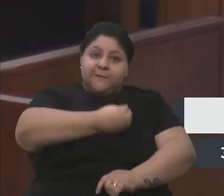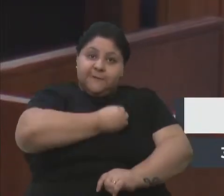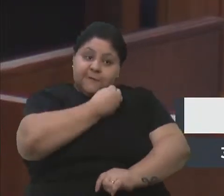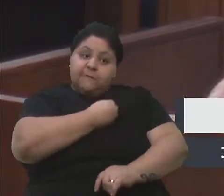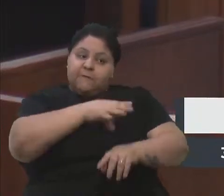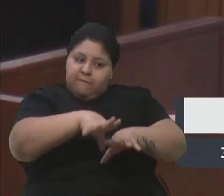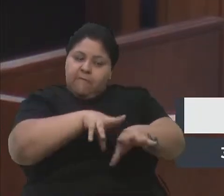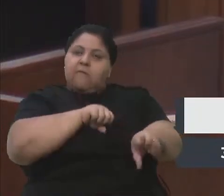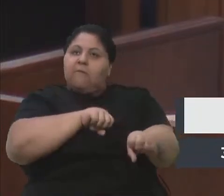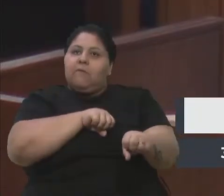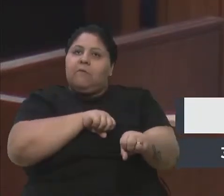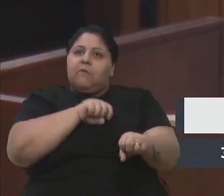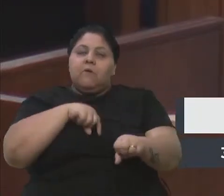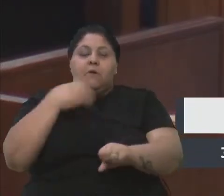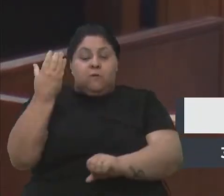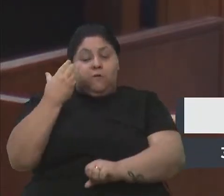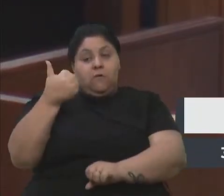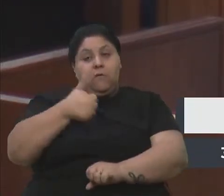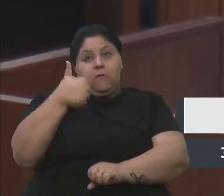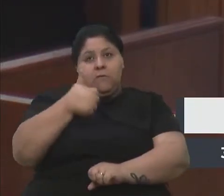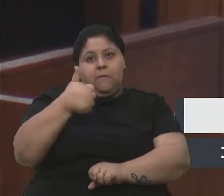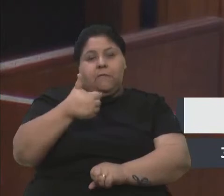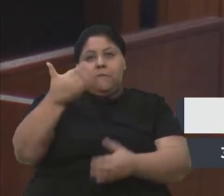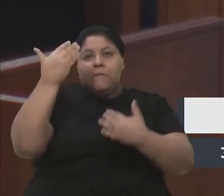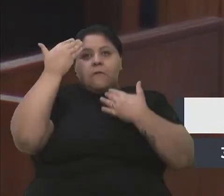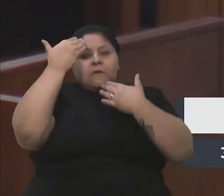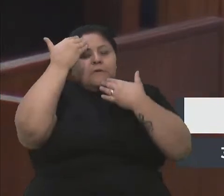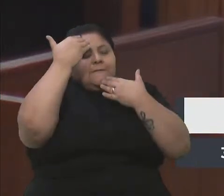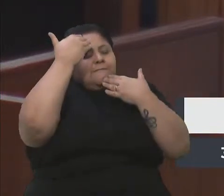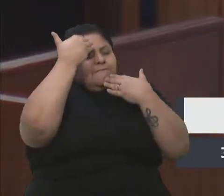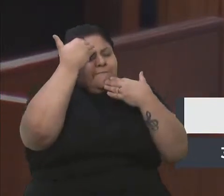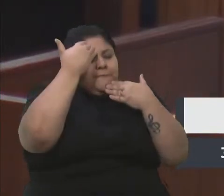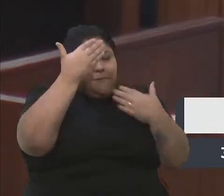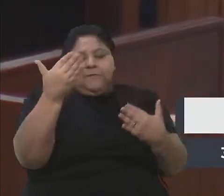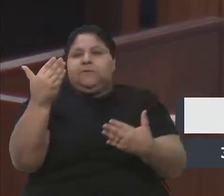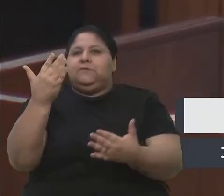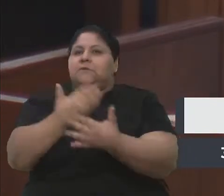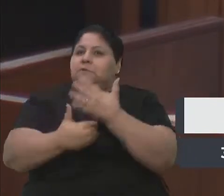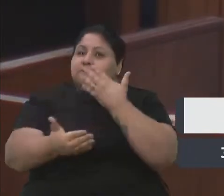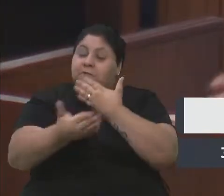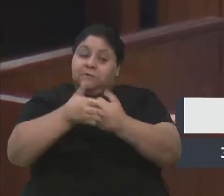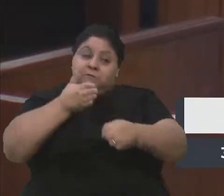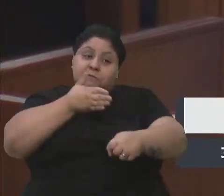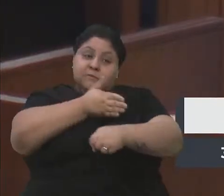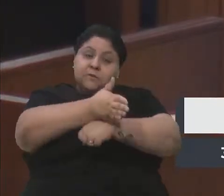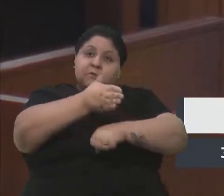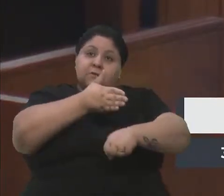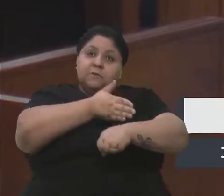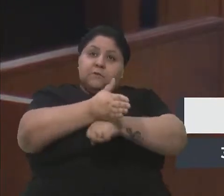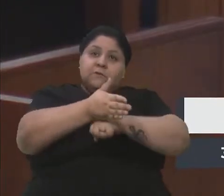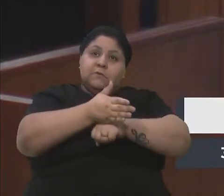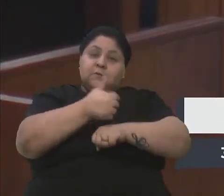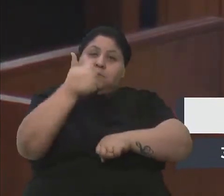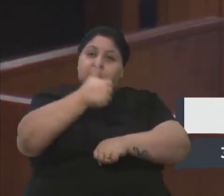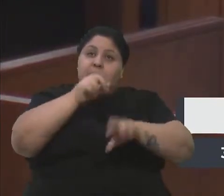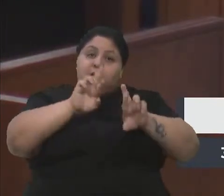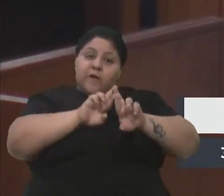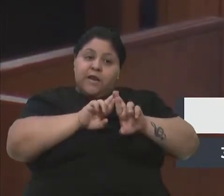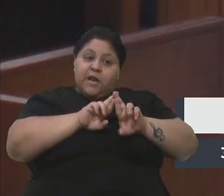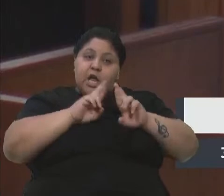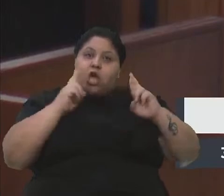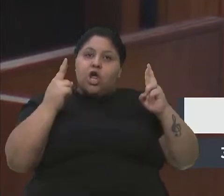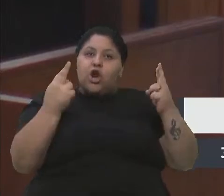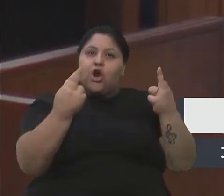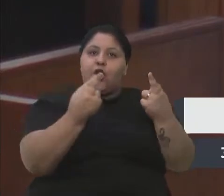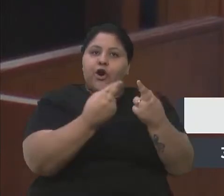formação. Então, eu quero, em primeiro lugar, agradecer imensamente a todos que participaram da primeira roda de chimarrão e poesia, que